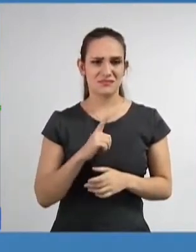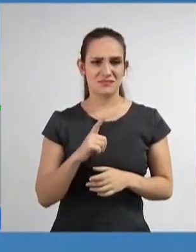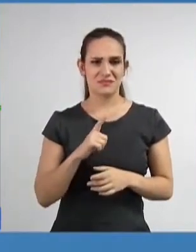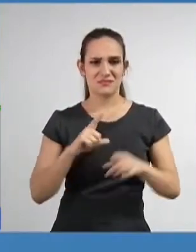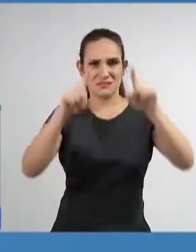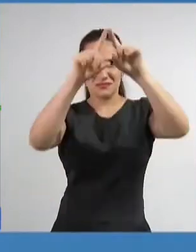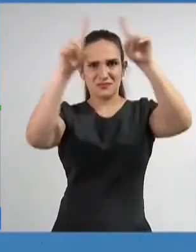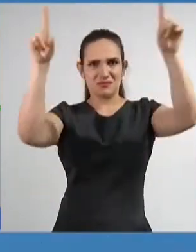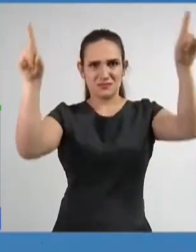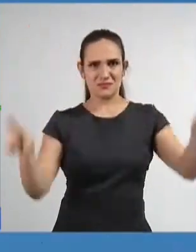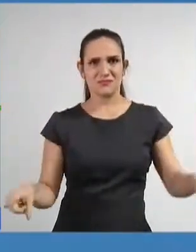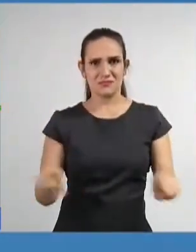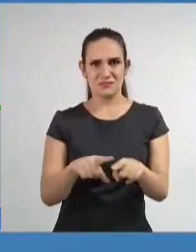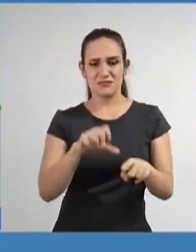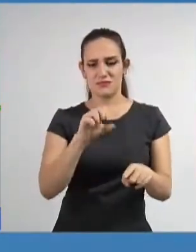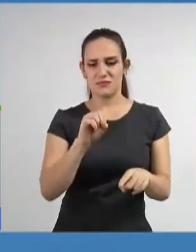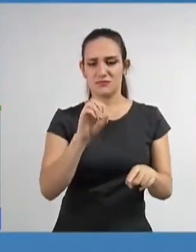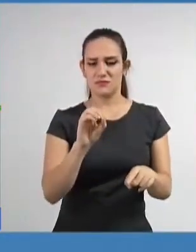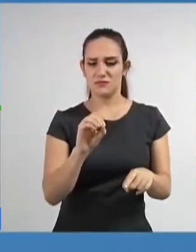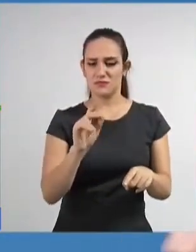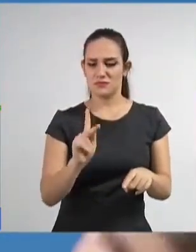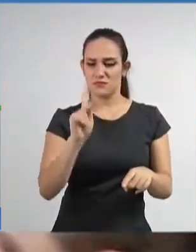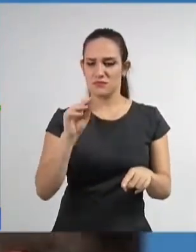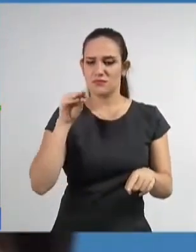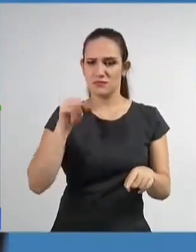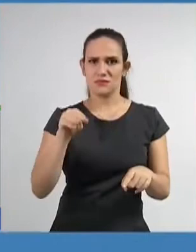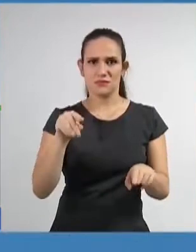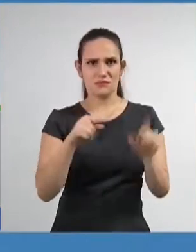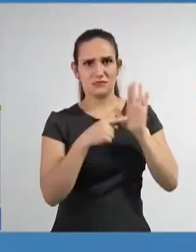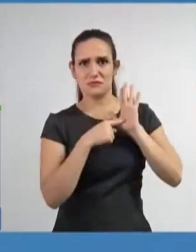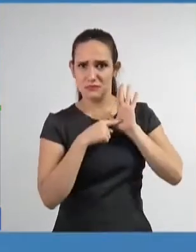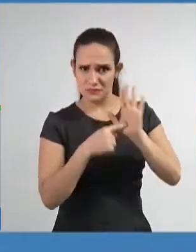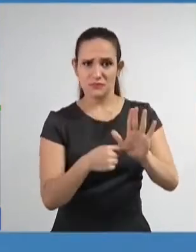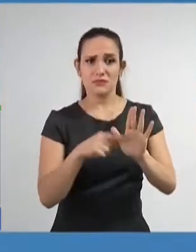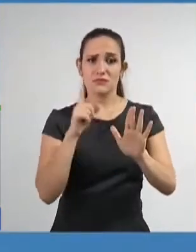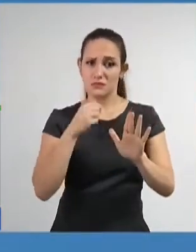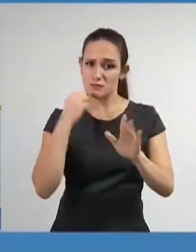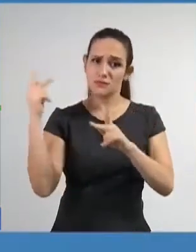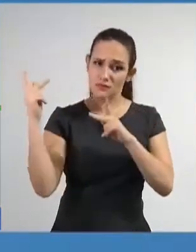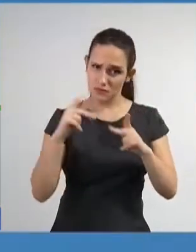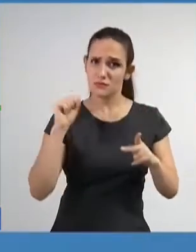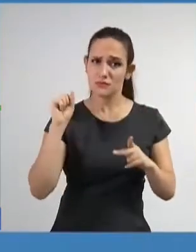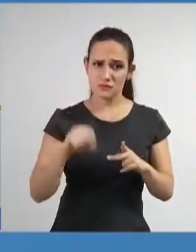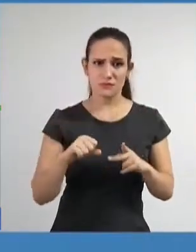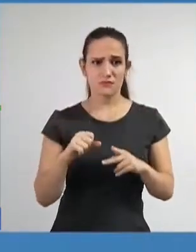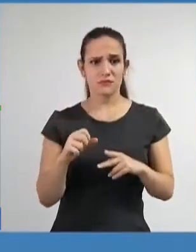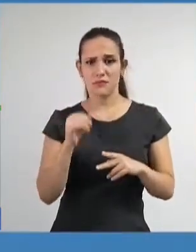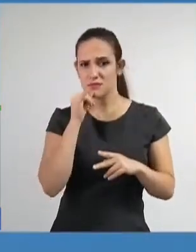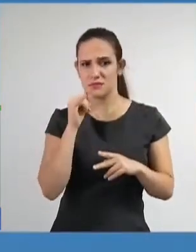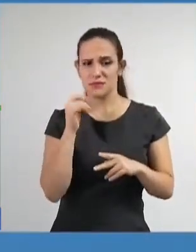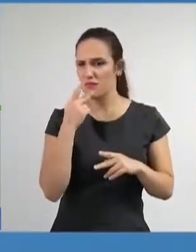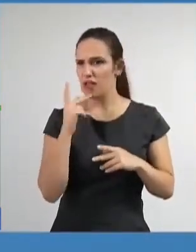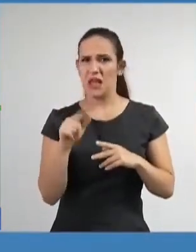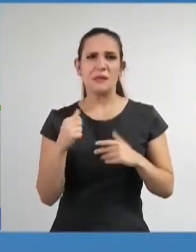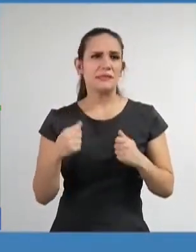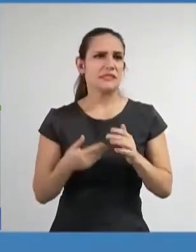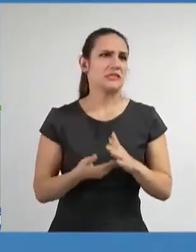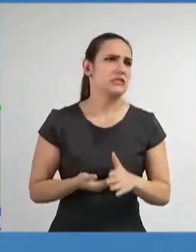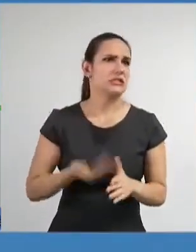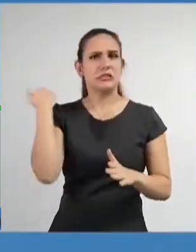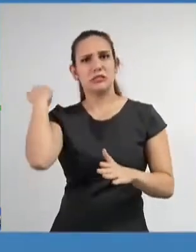hora, quase de 2 metros o tamanho da placa. Aquele é bem-vindo. Essa onda de vou tirar todo o